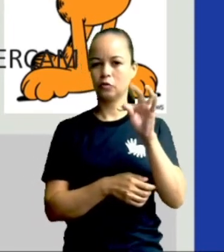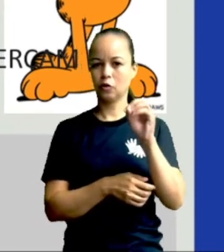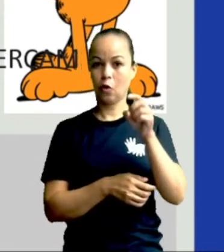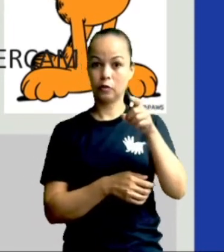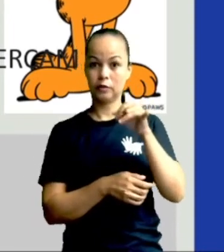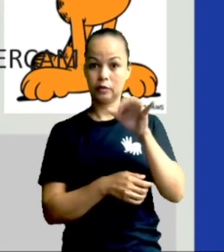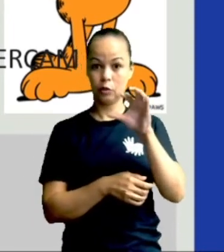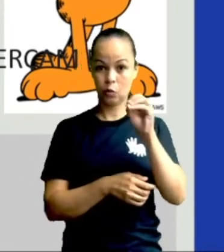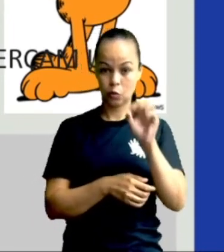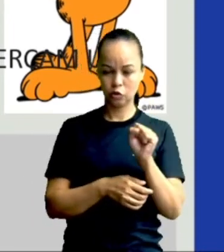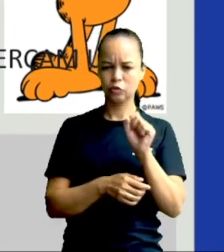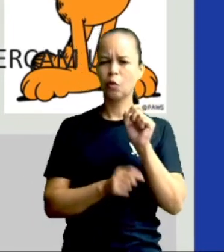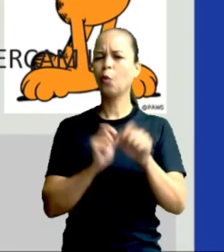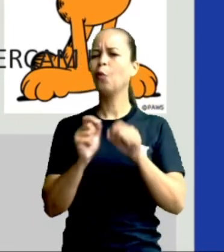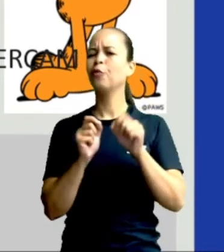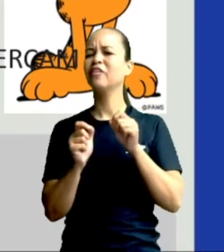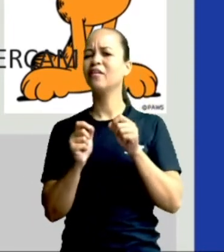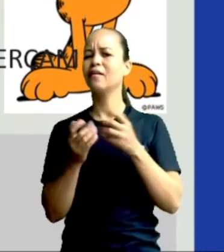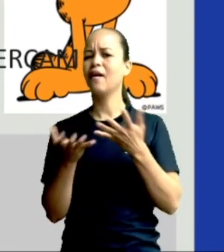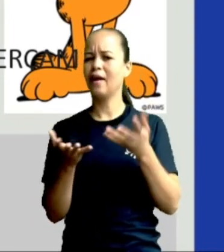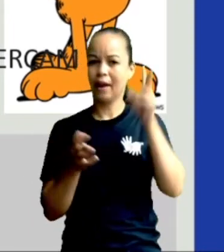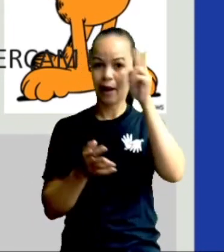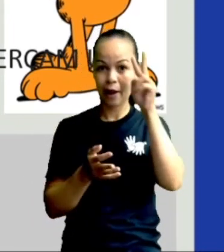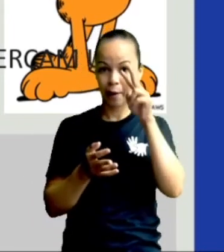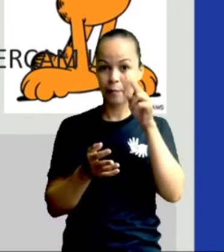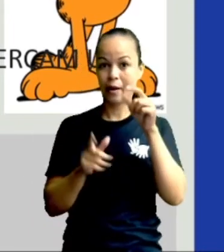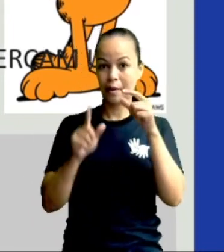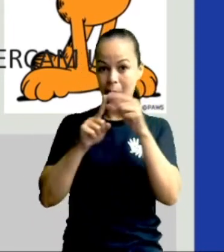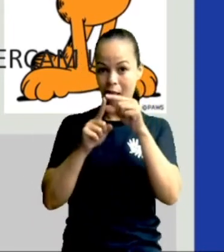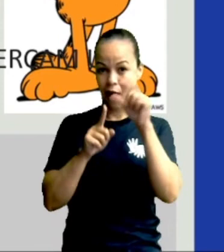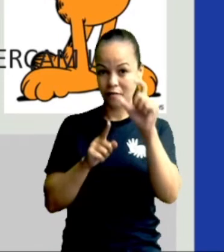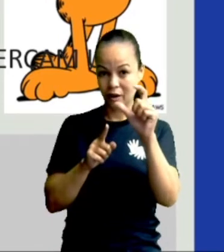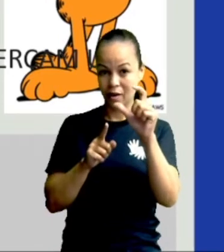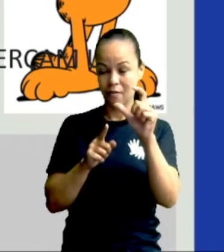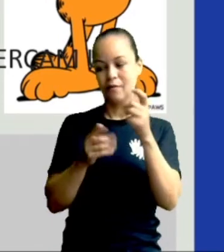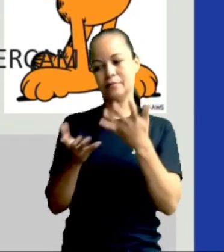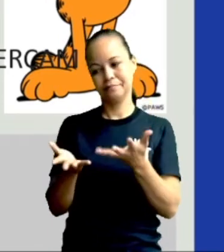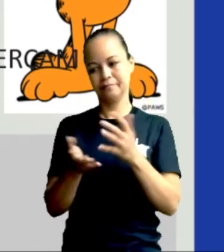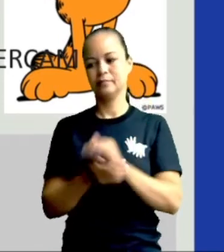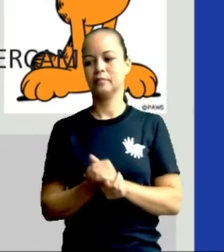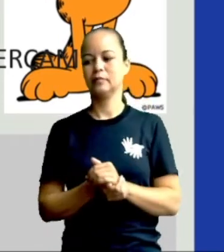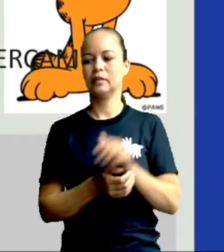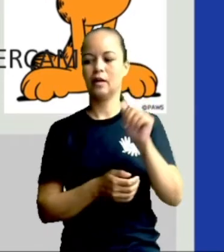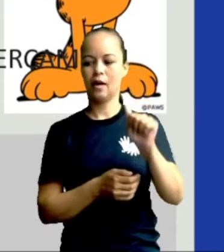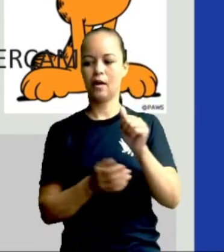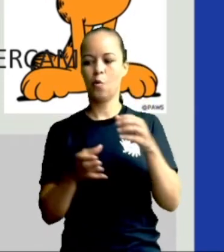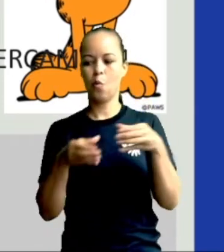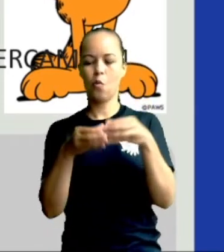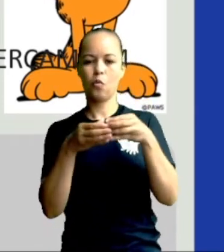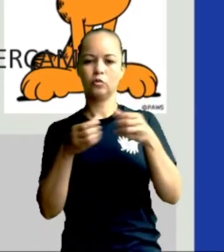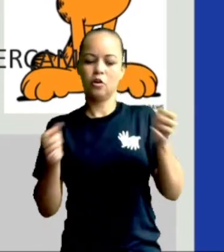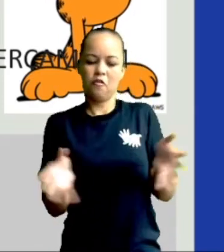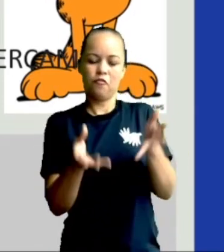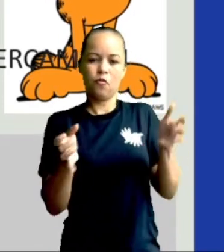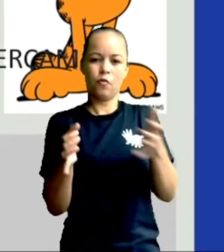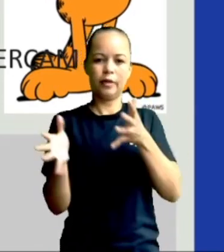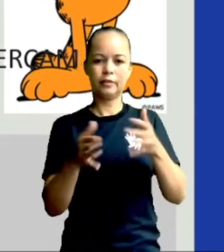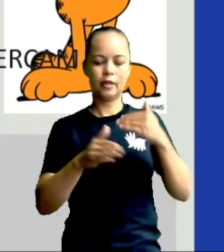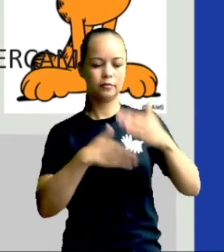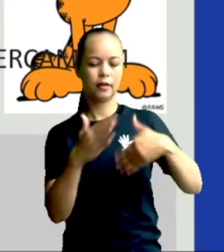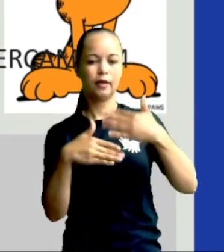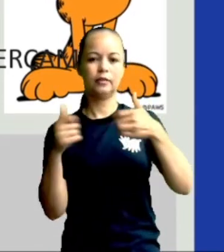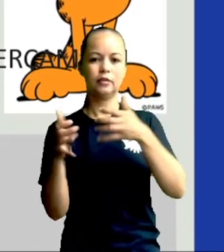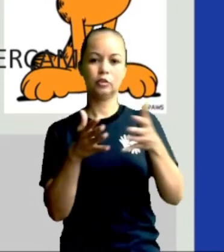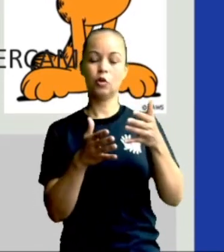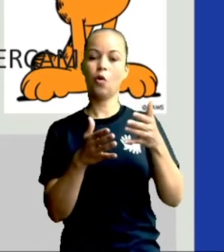feiosa? O que são agrotóxicos? Letra A. É um conjunto de condições, leis, influências e interações